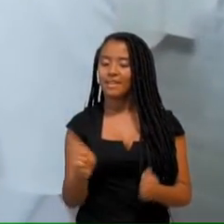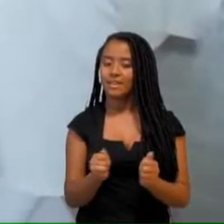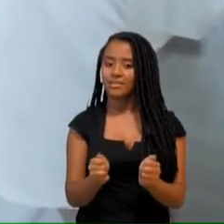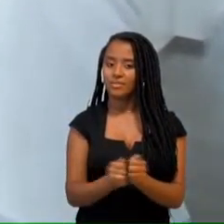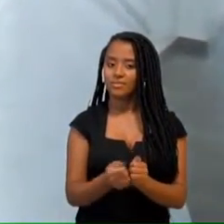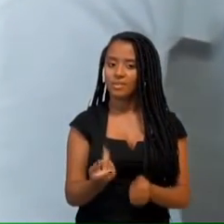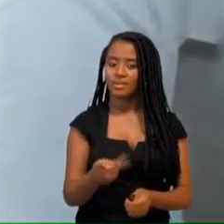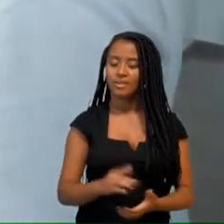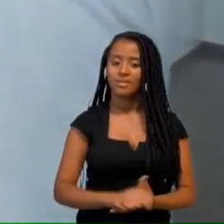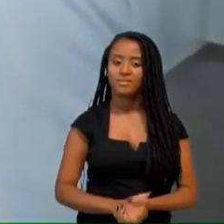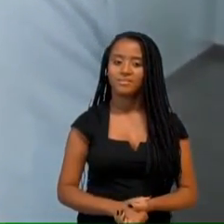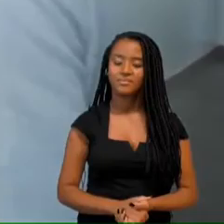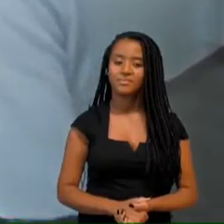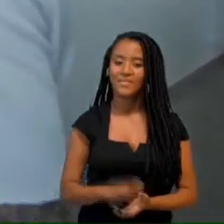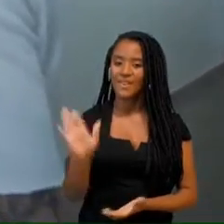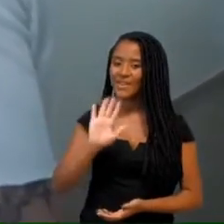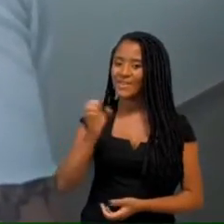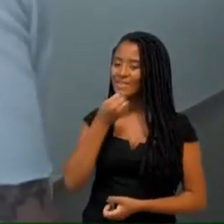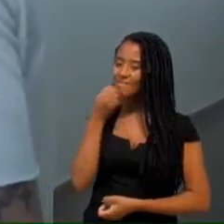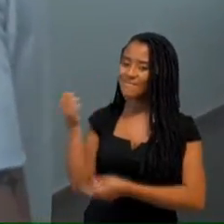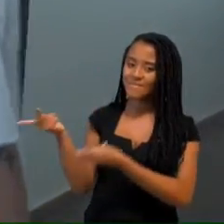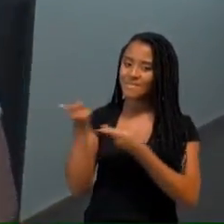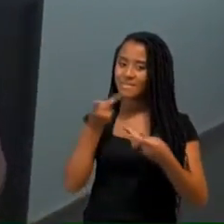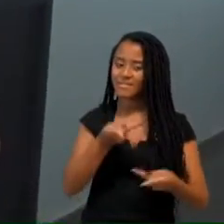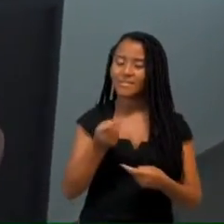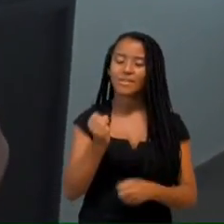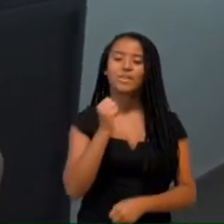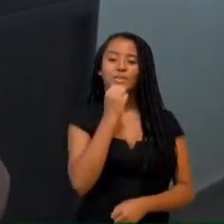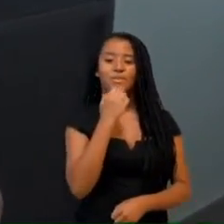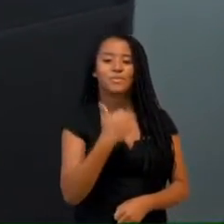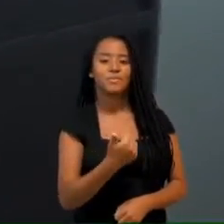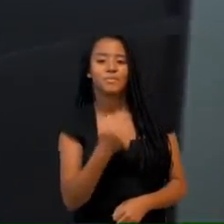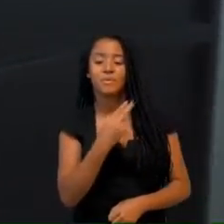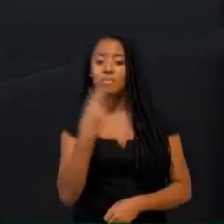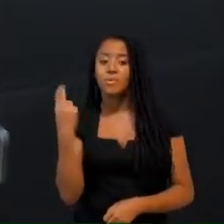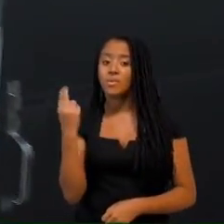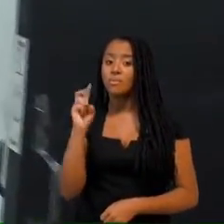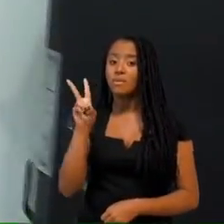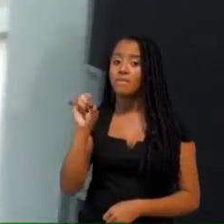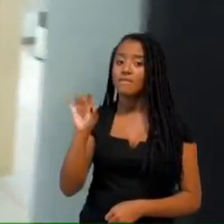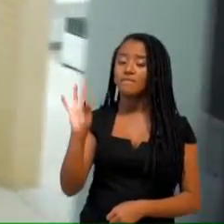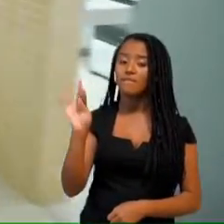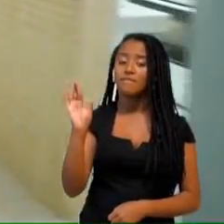aí oi seja bemvindo tudo bom sou o Vitor lá do comunist